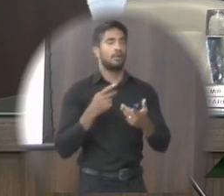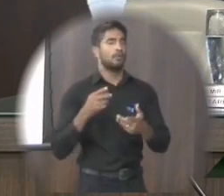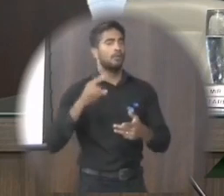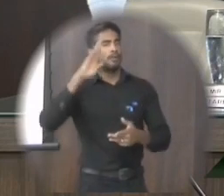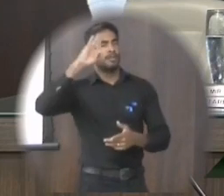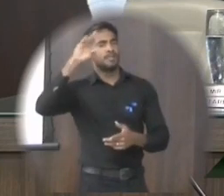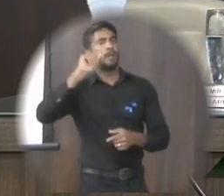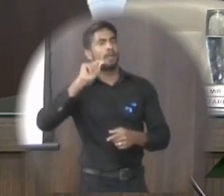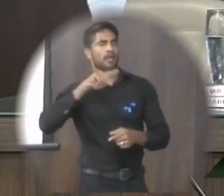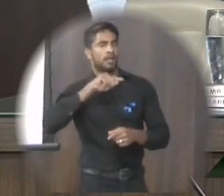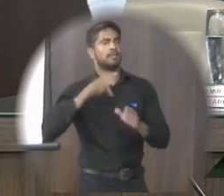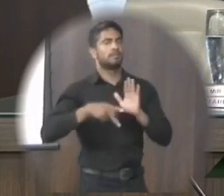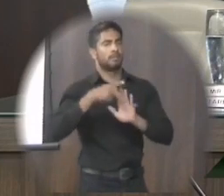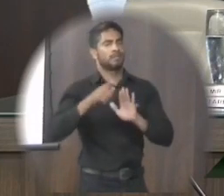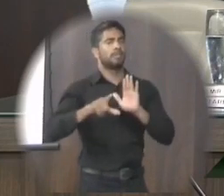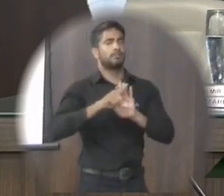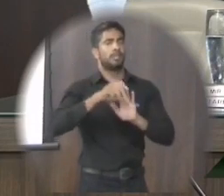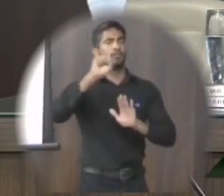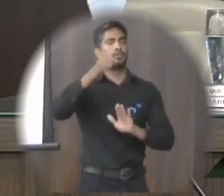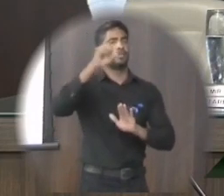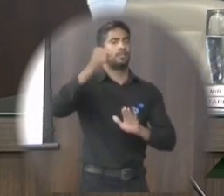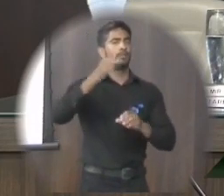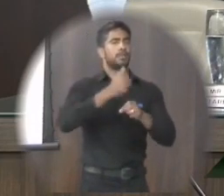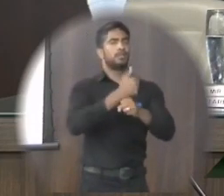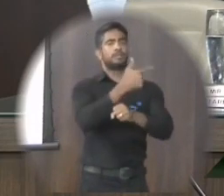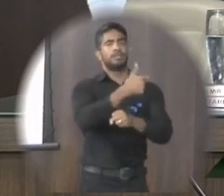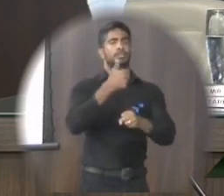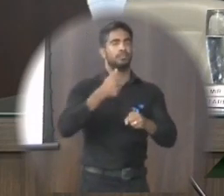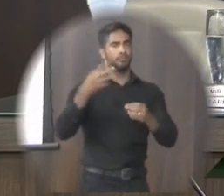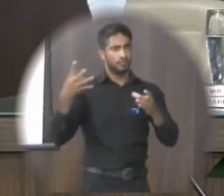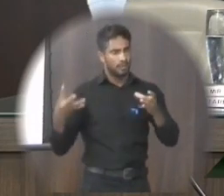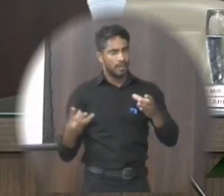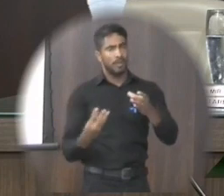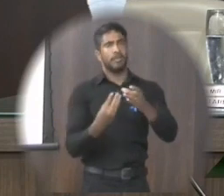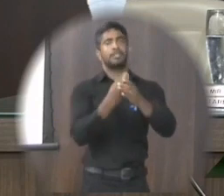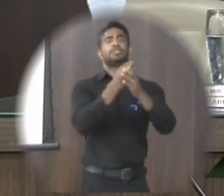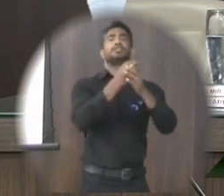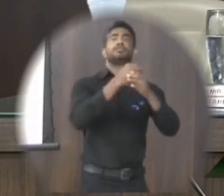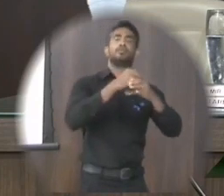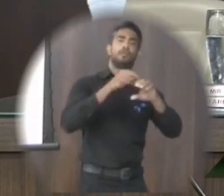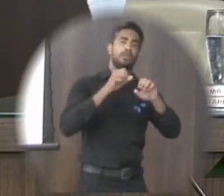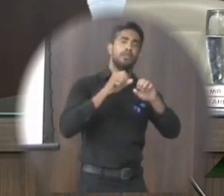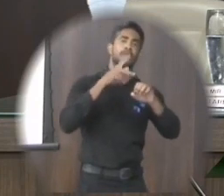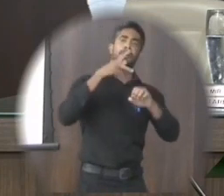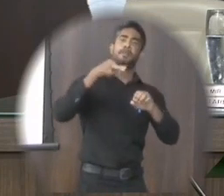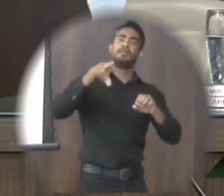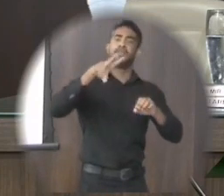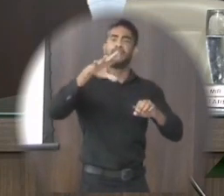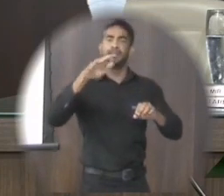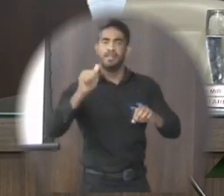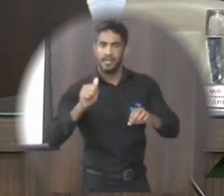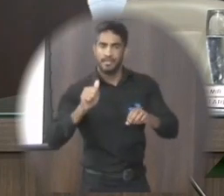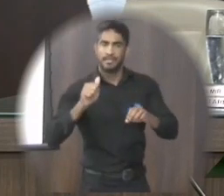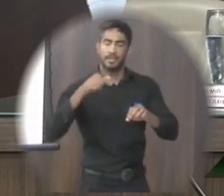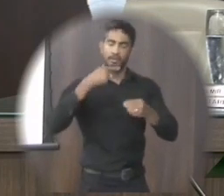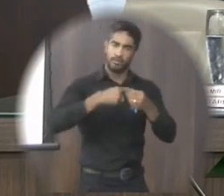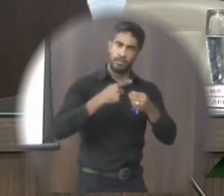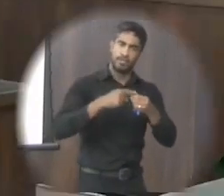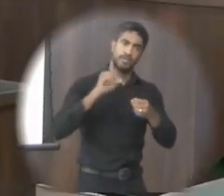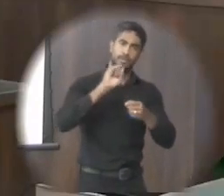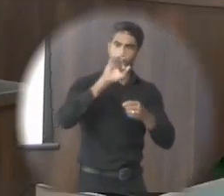Fundamentação. O projeto de lei 088-2021 institui o regime de previdência complementar no âmbito do município de